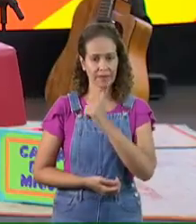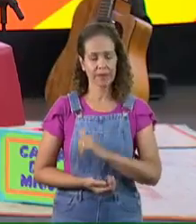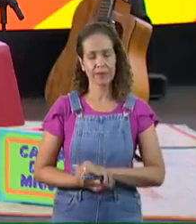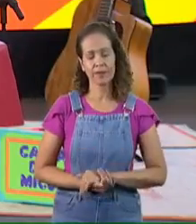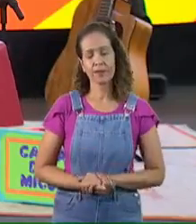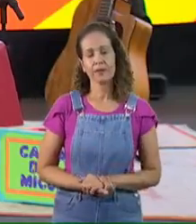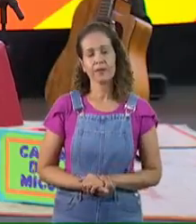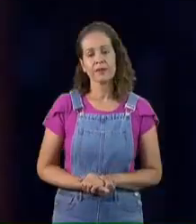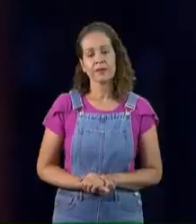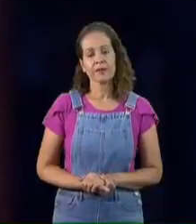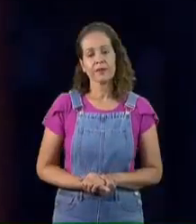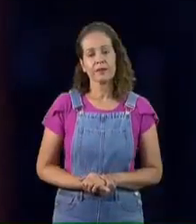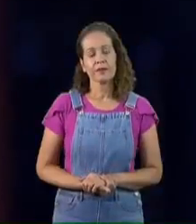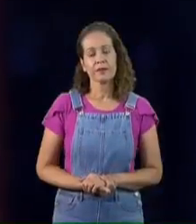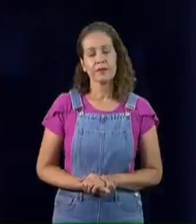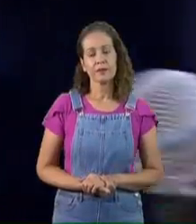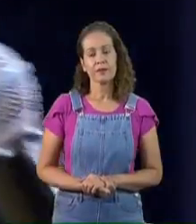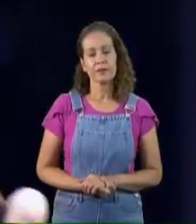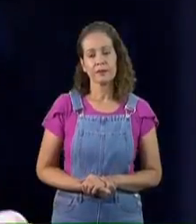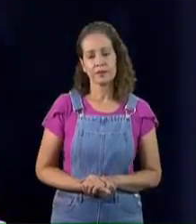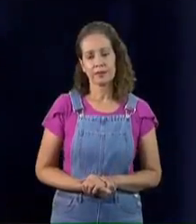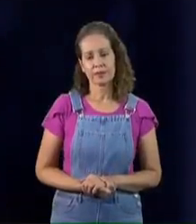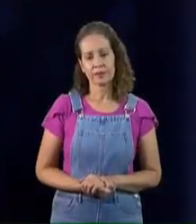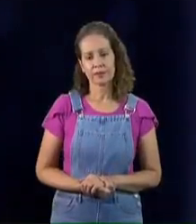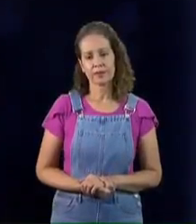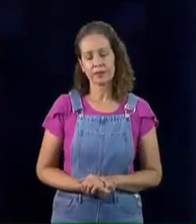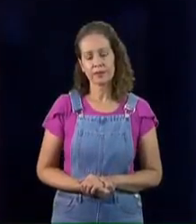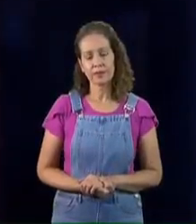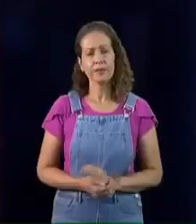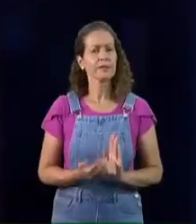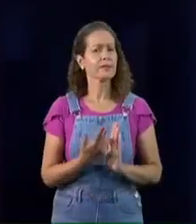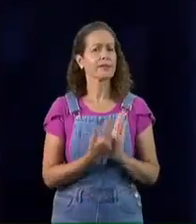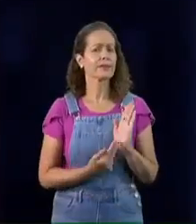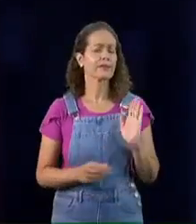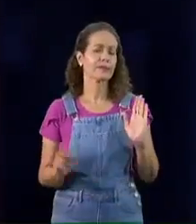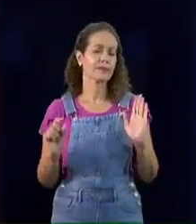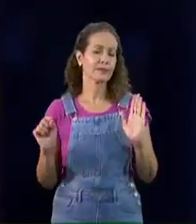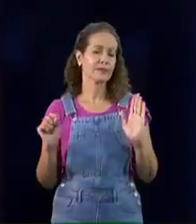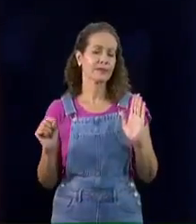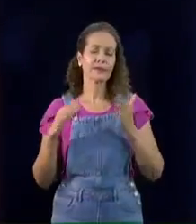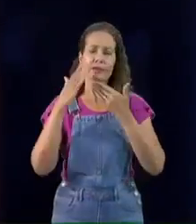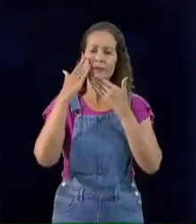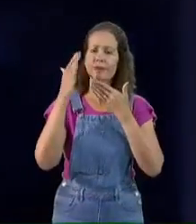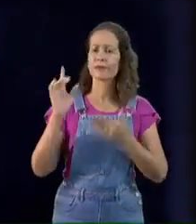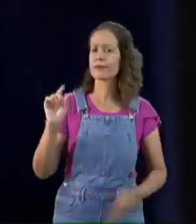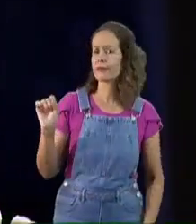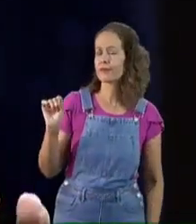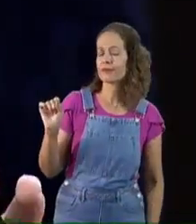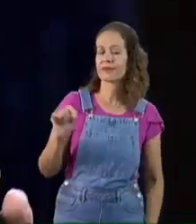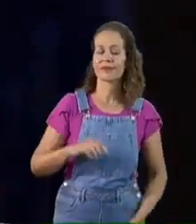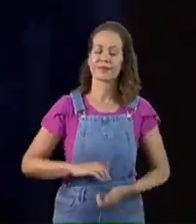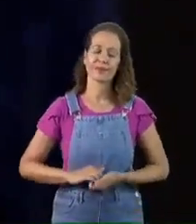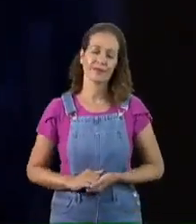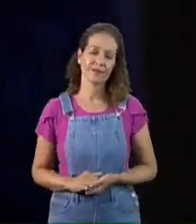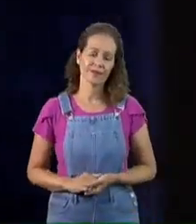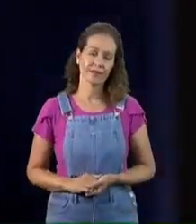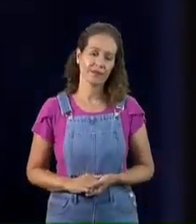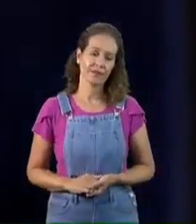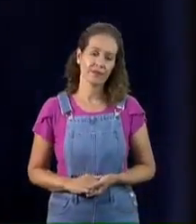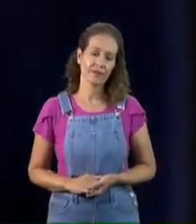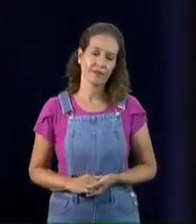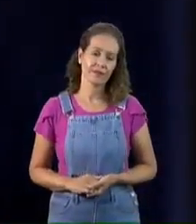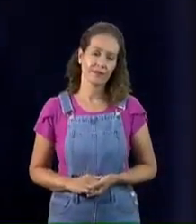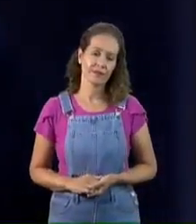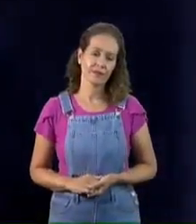Pera lá, põe aqui. Fala. Mas o que que você desenhou aí? Você é grato por quê? Eu sou